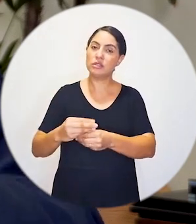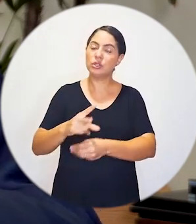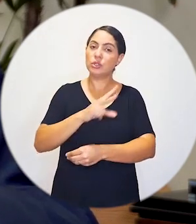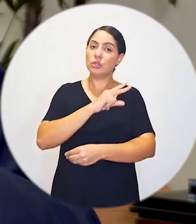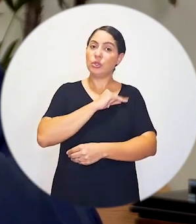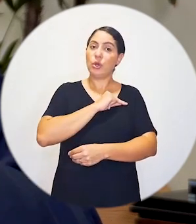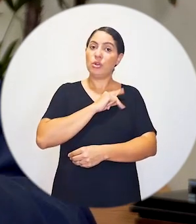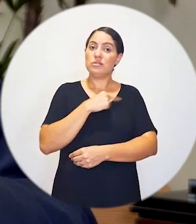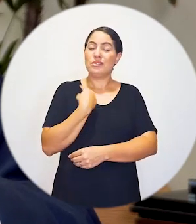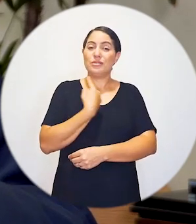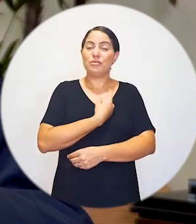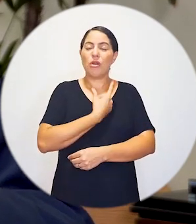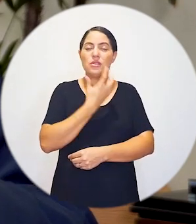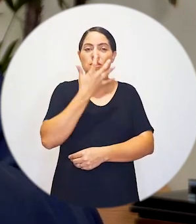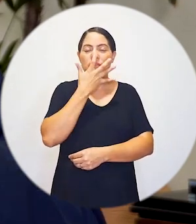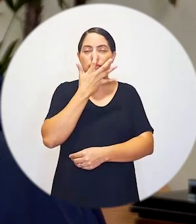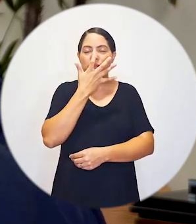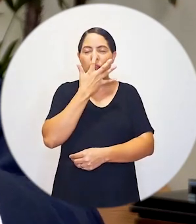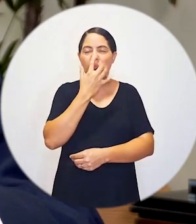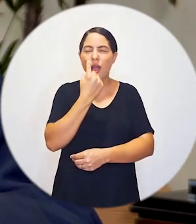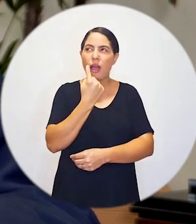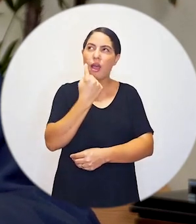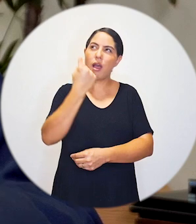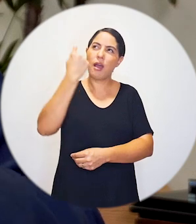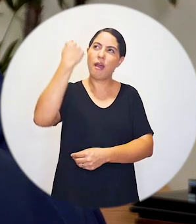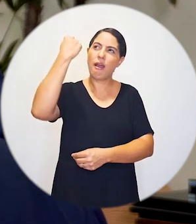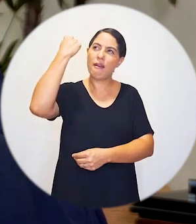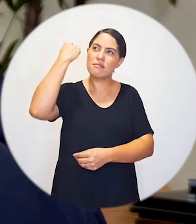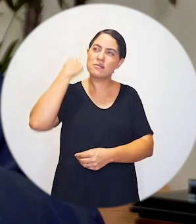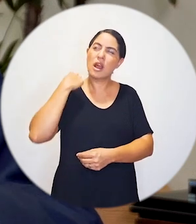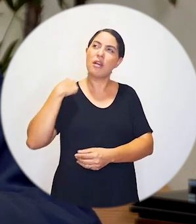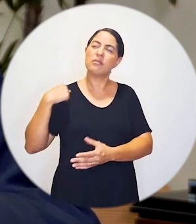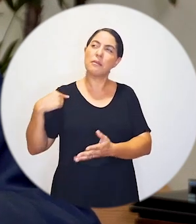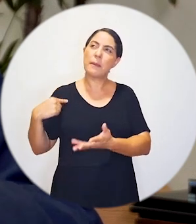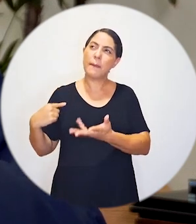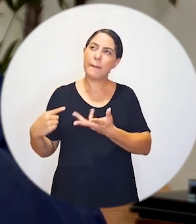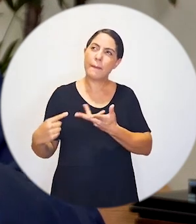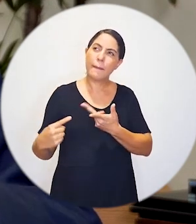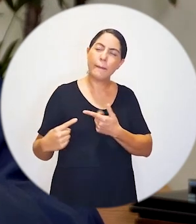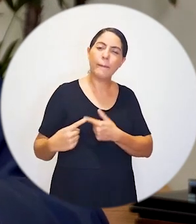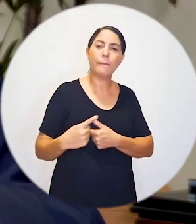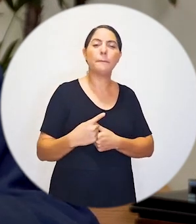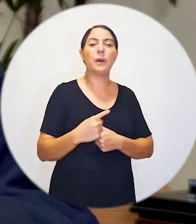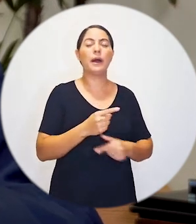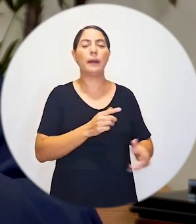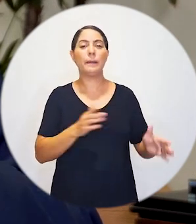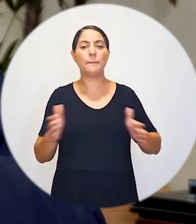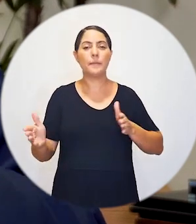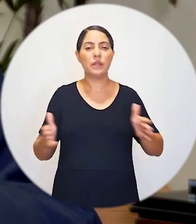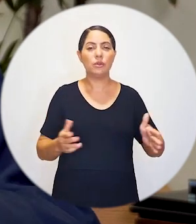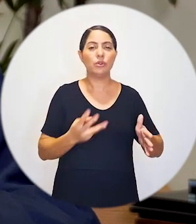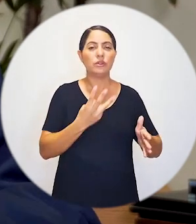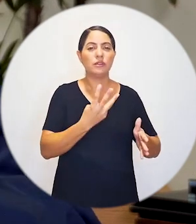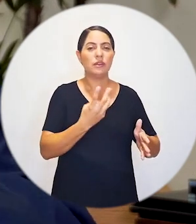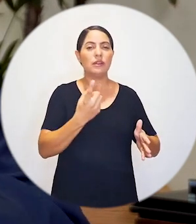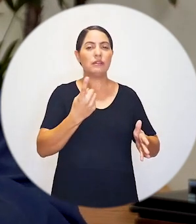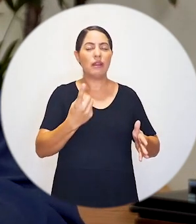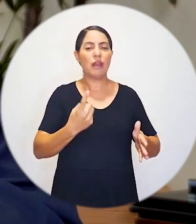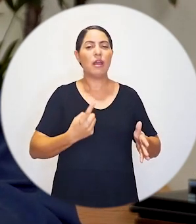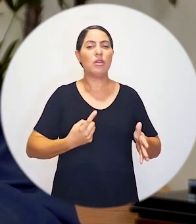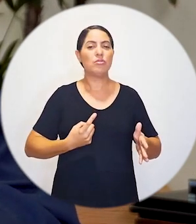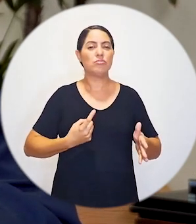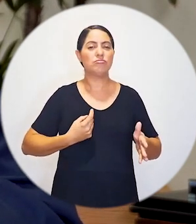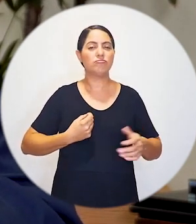estamos enxergando nesse momento todo o caminhar, ouvindo a advocacia, atuando na advocacia, 31 anos